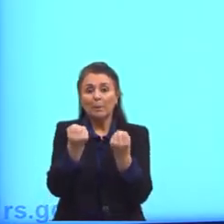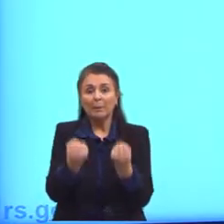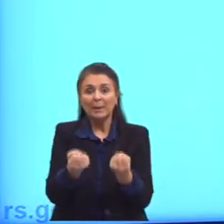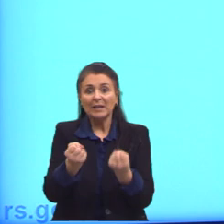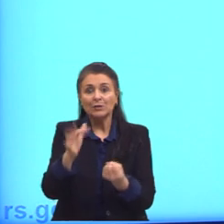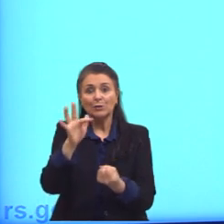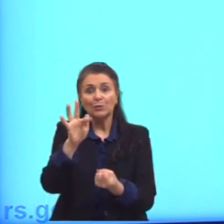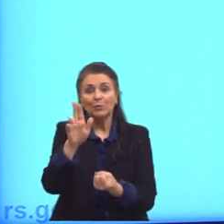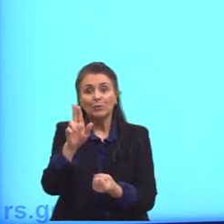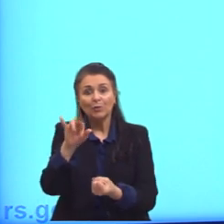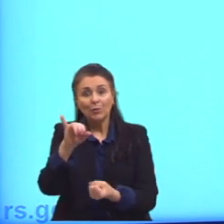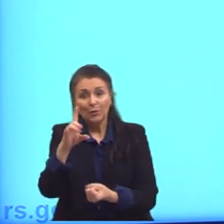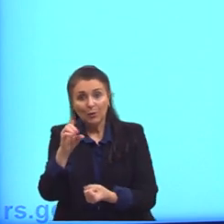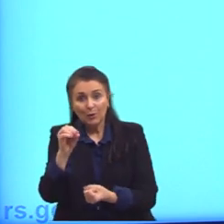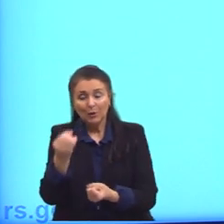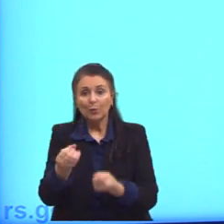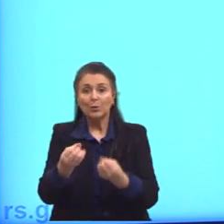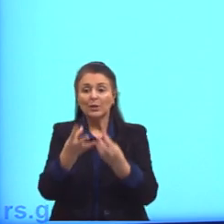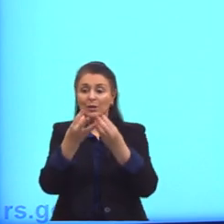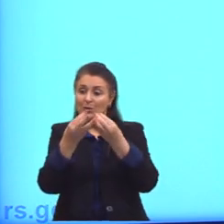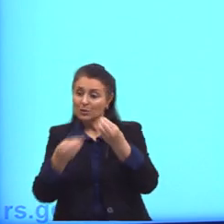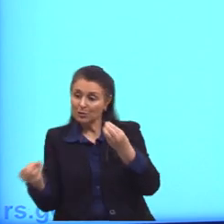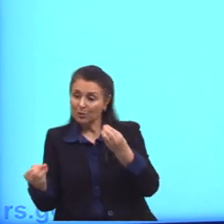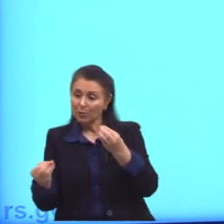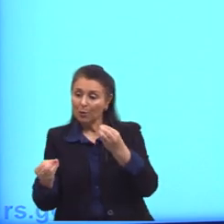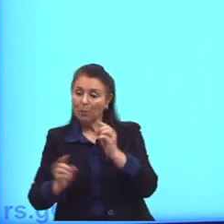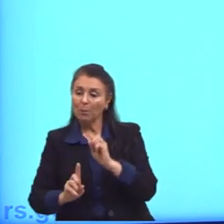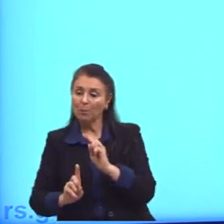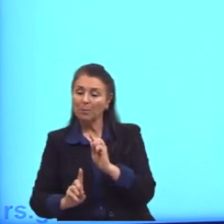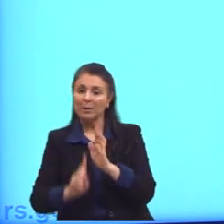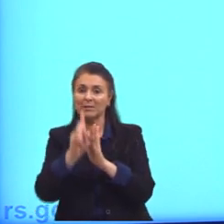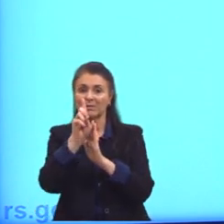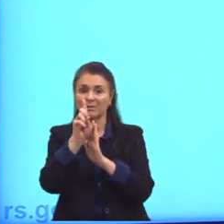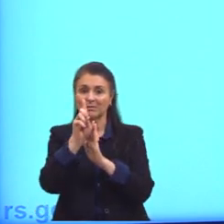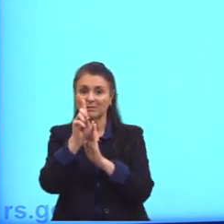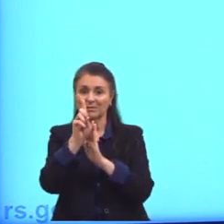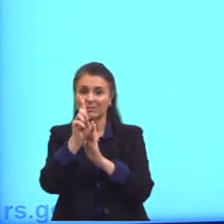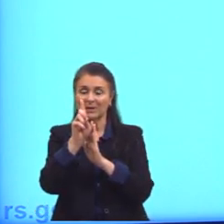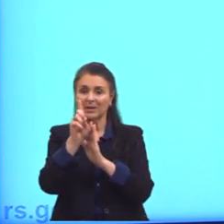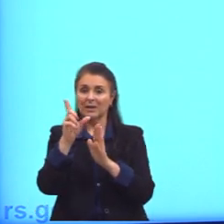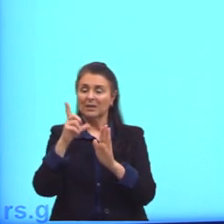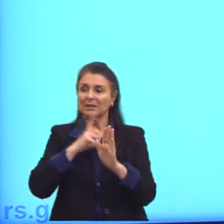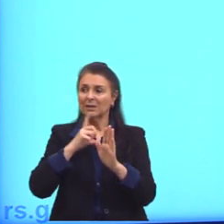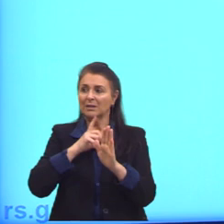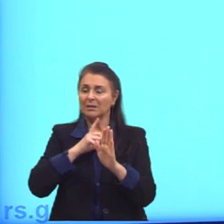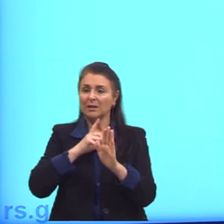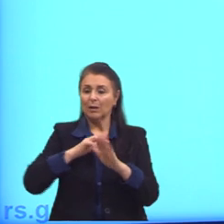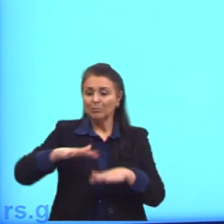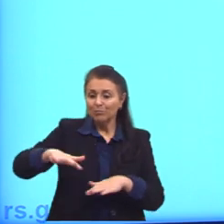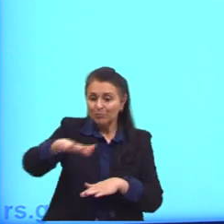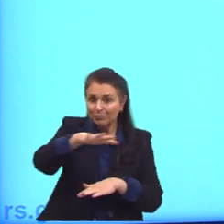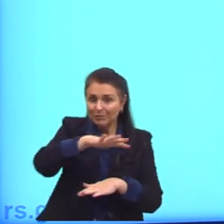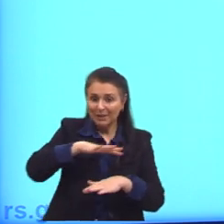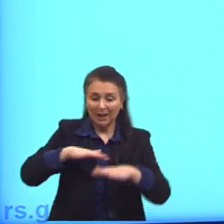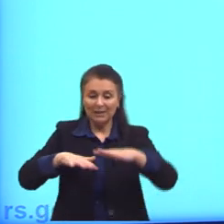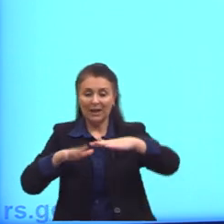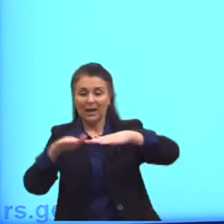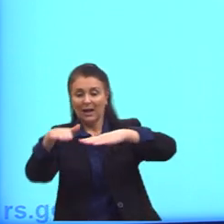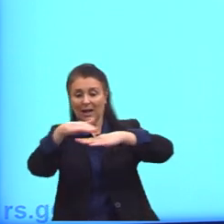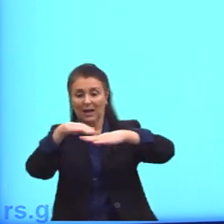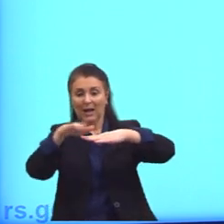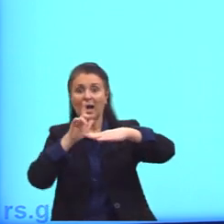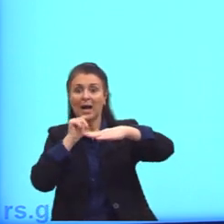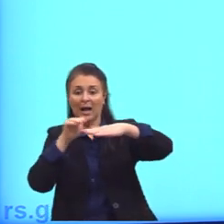cima né Para que seguir objeto ele tenha né uma localização ali embaixo da água